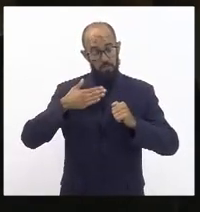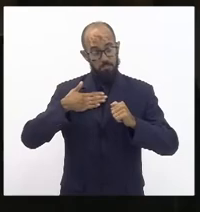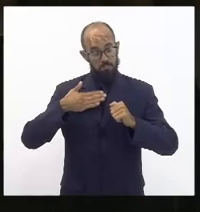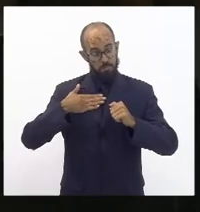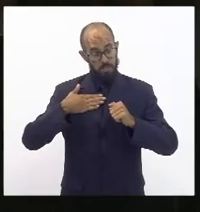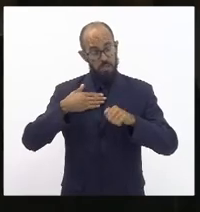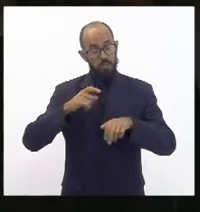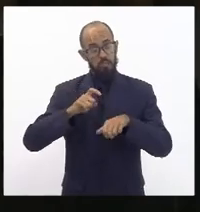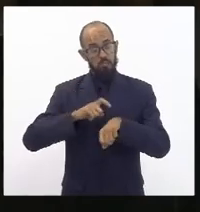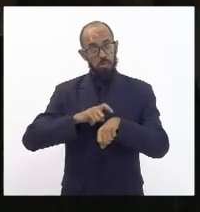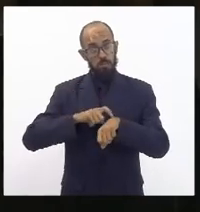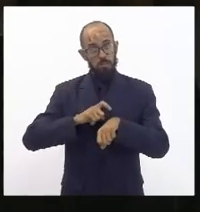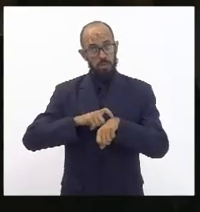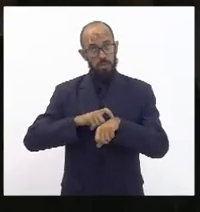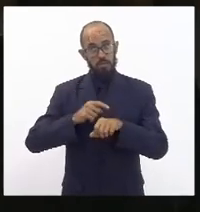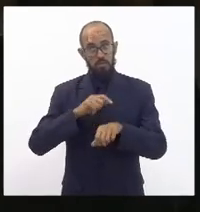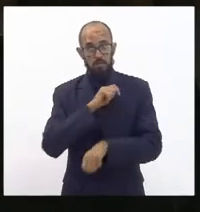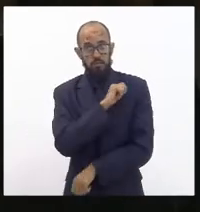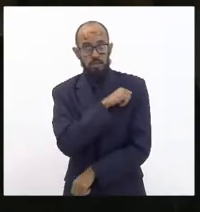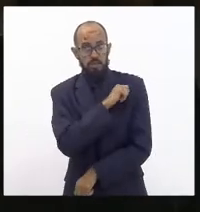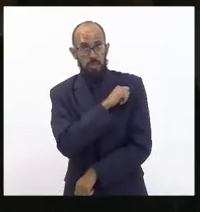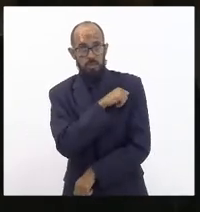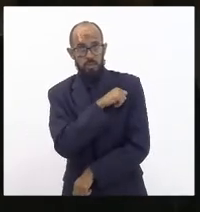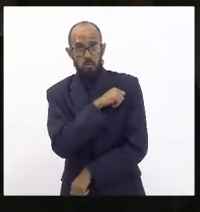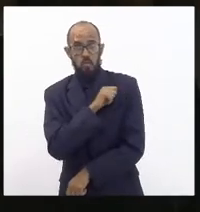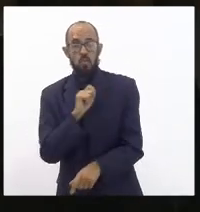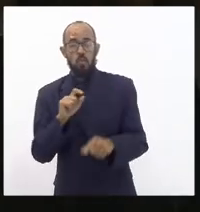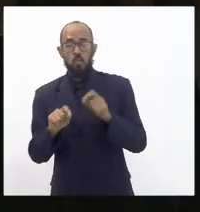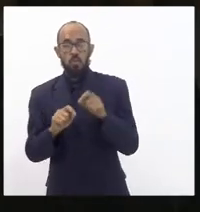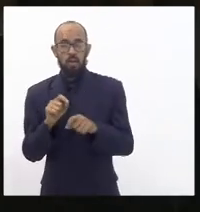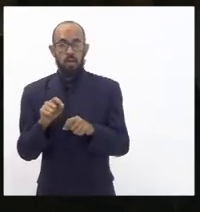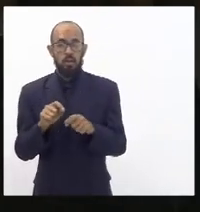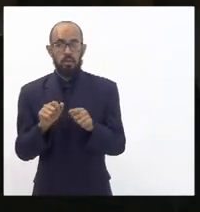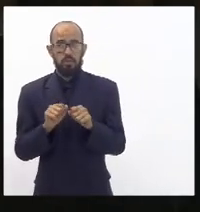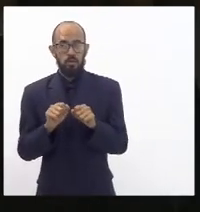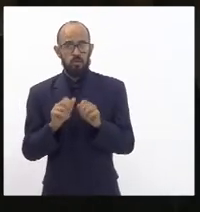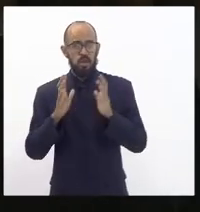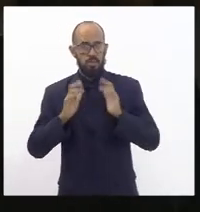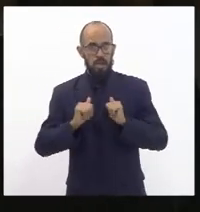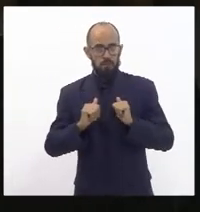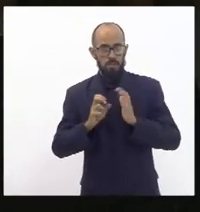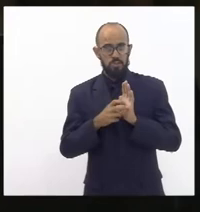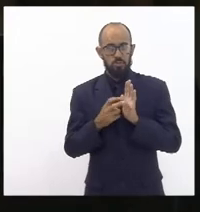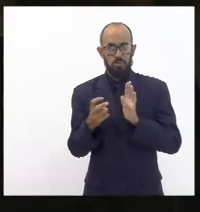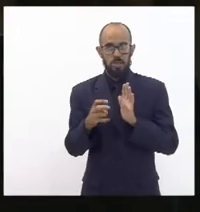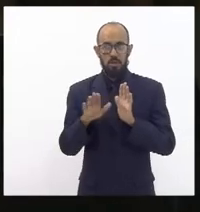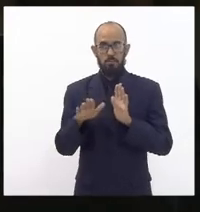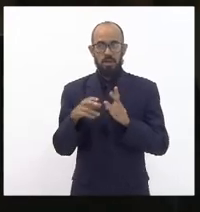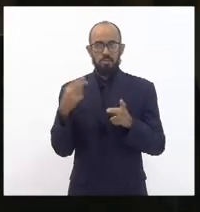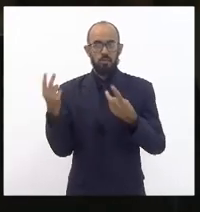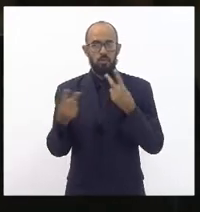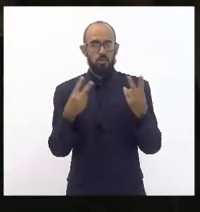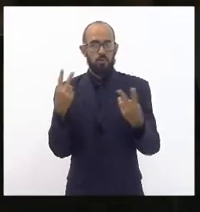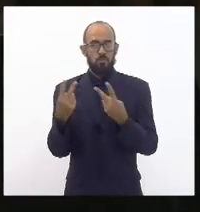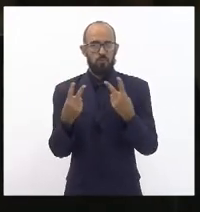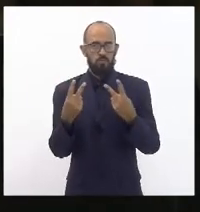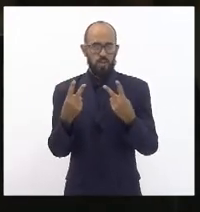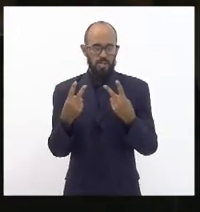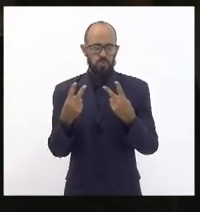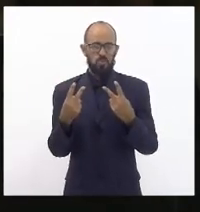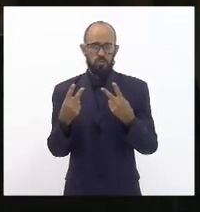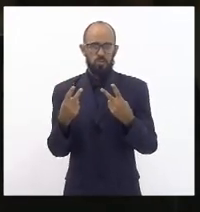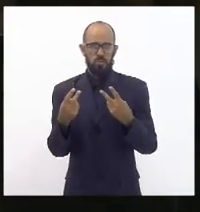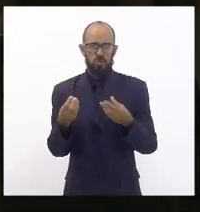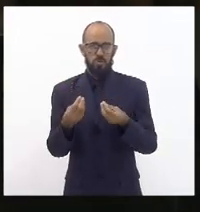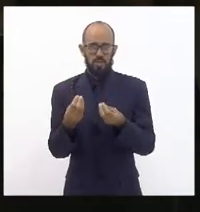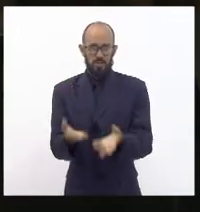no momento da da fiscalização que foi feito a limpeza de manhã mas o vento trouxe a